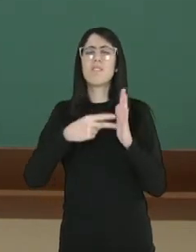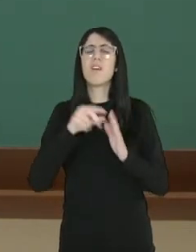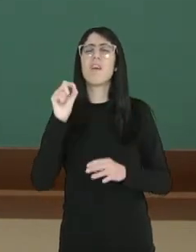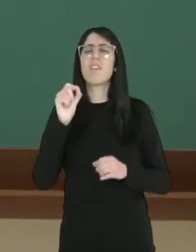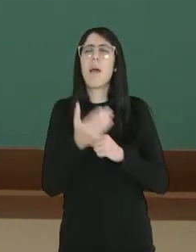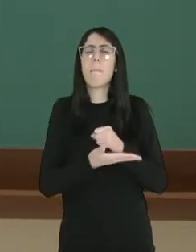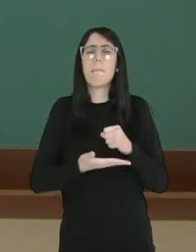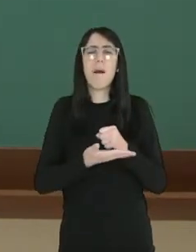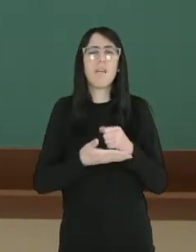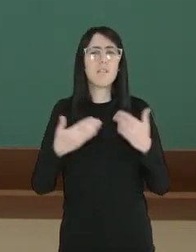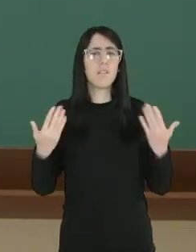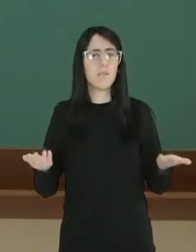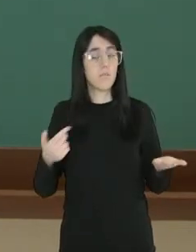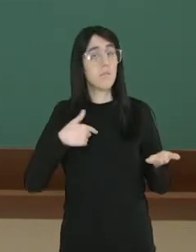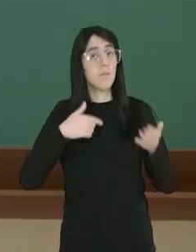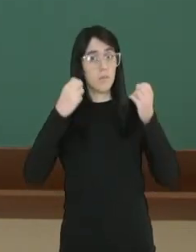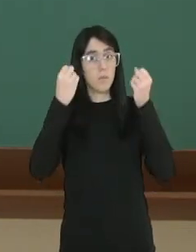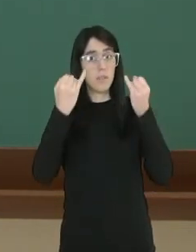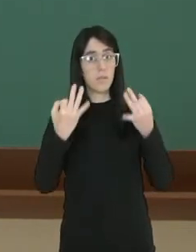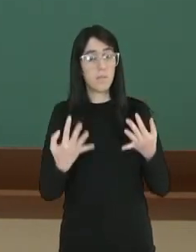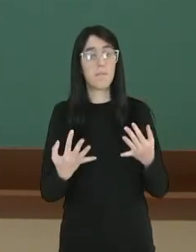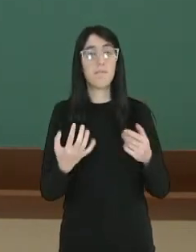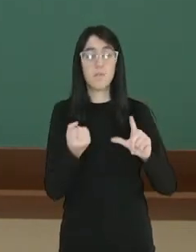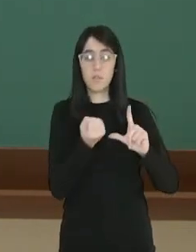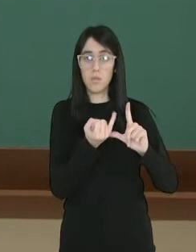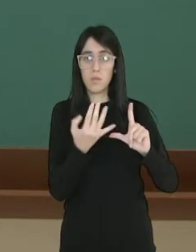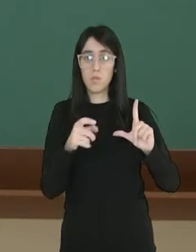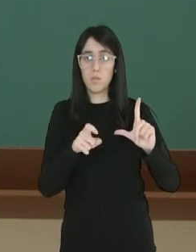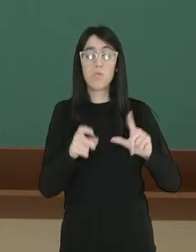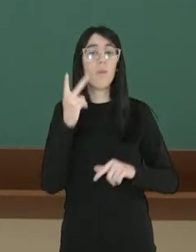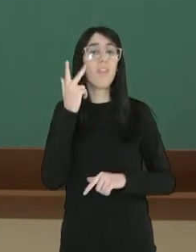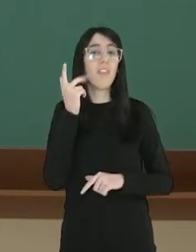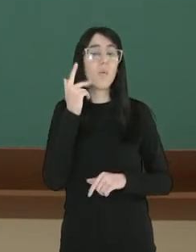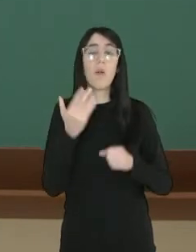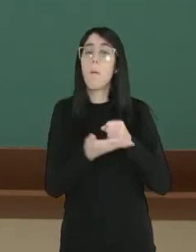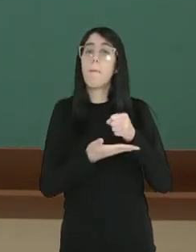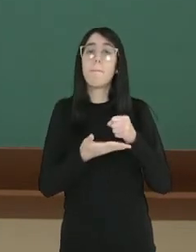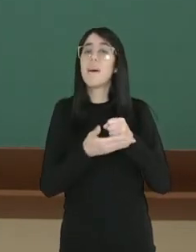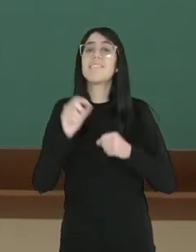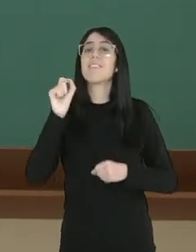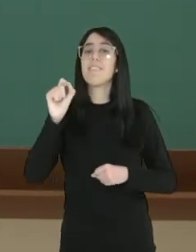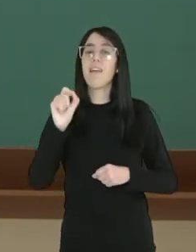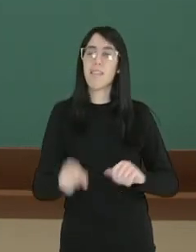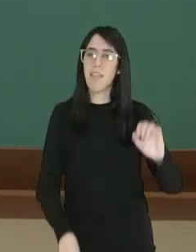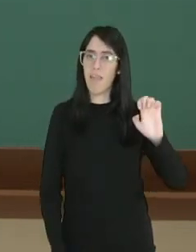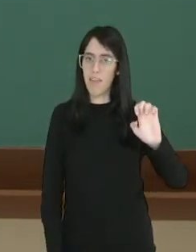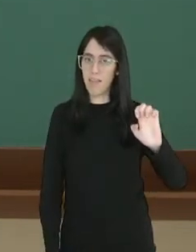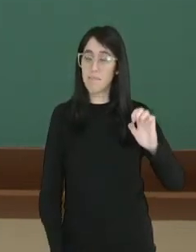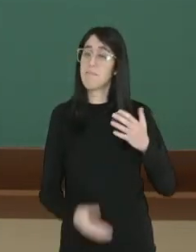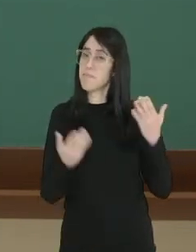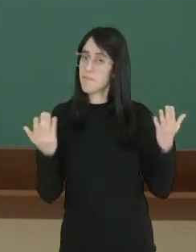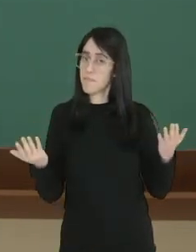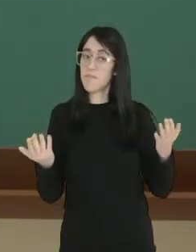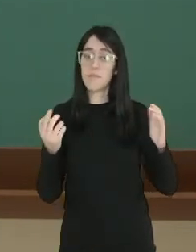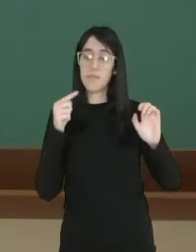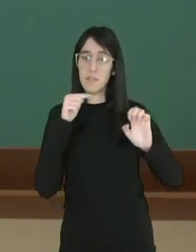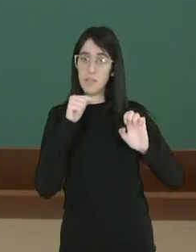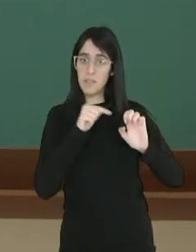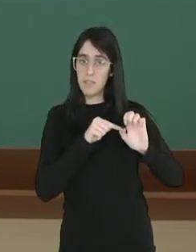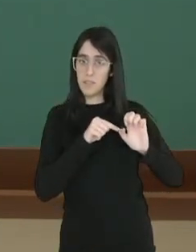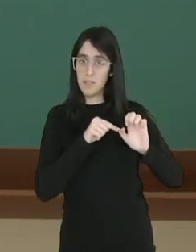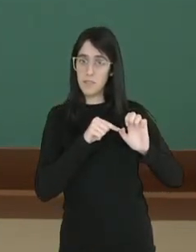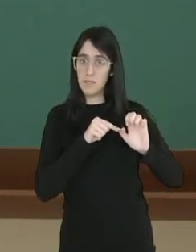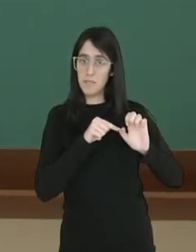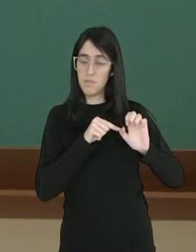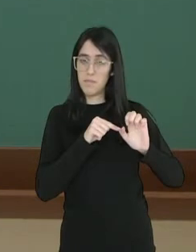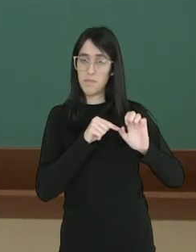LN? A gente acabou de falar. Logaritmo natural, a base é o E. Então, significa que o E elevado